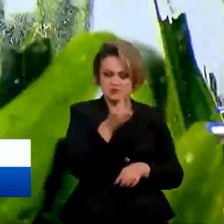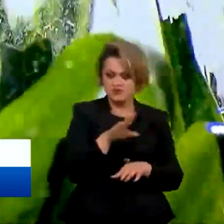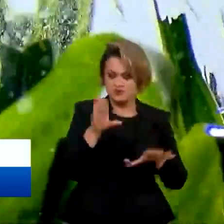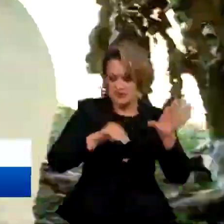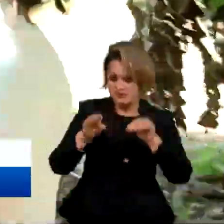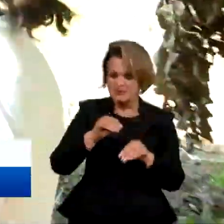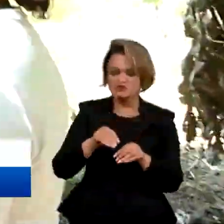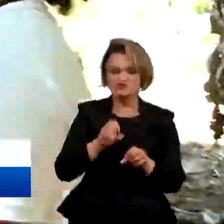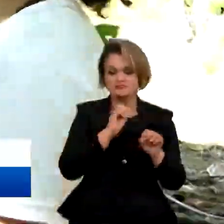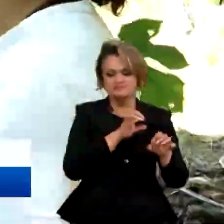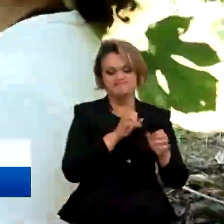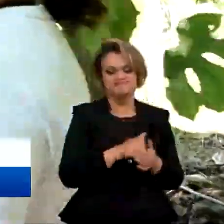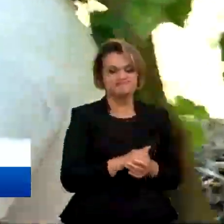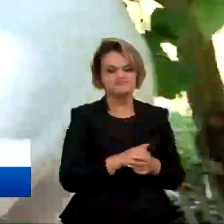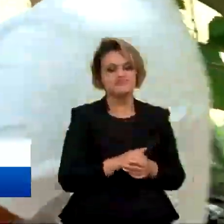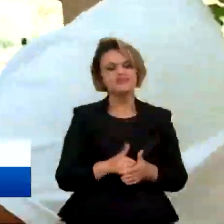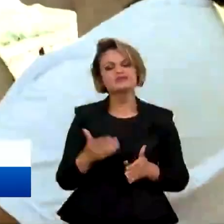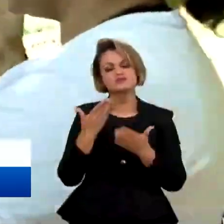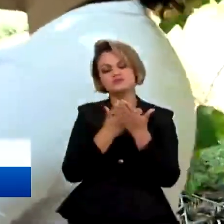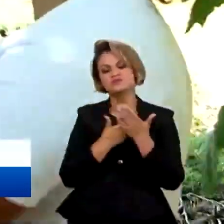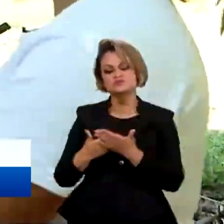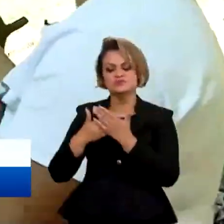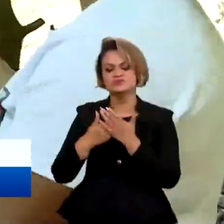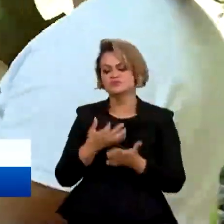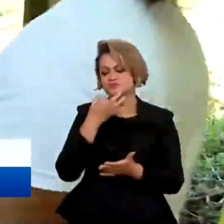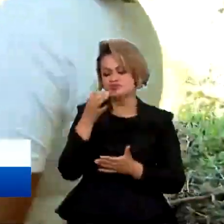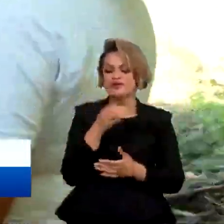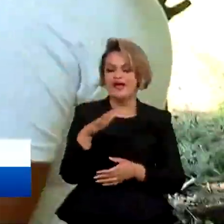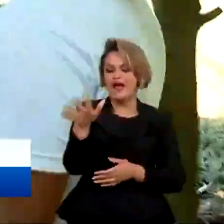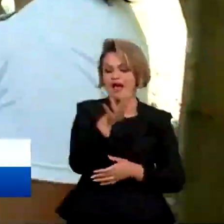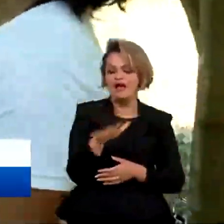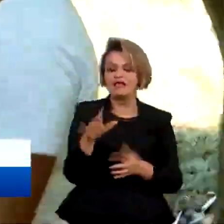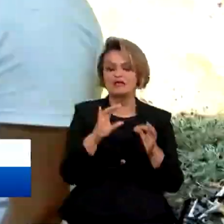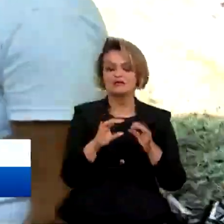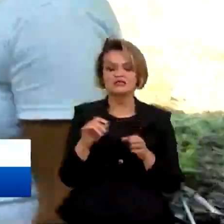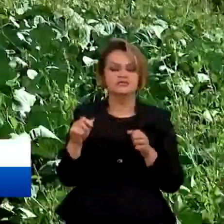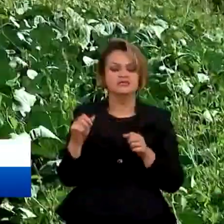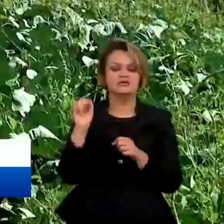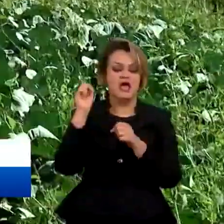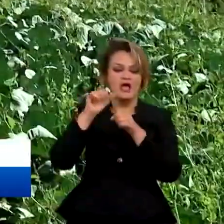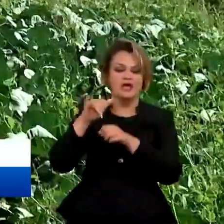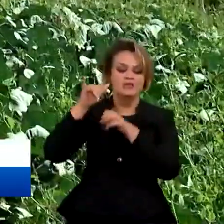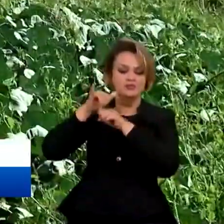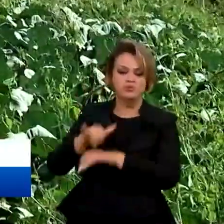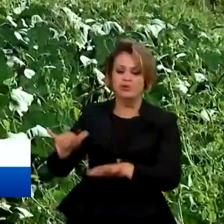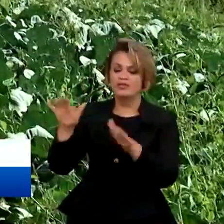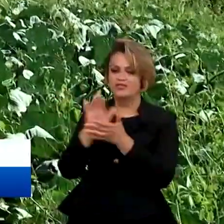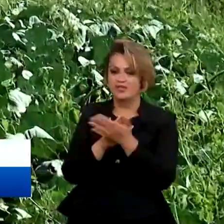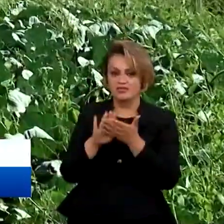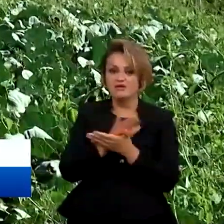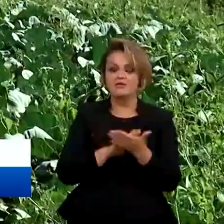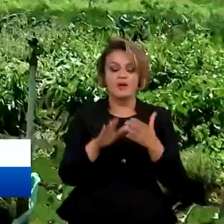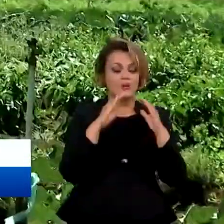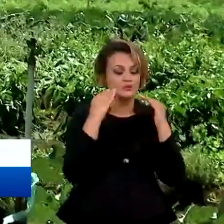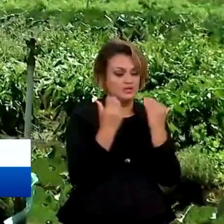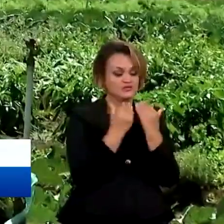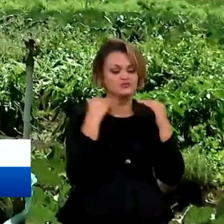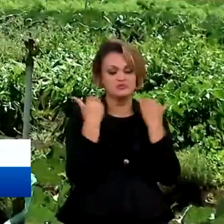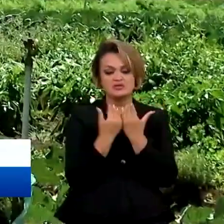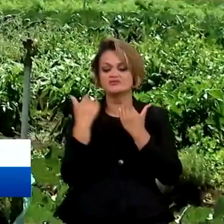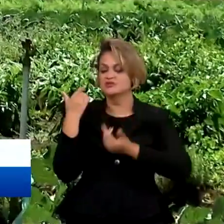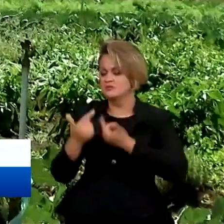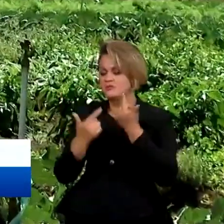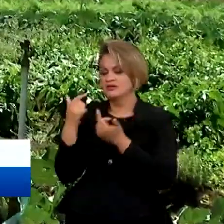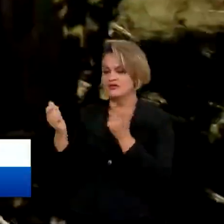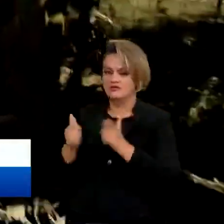desses produtos. O estudo sugere ainda a criação de áreas livres de agrotóxico para que pequenas comunidades possam produzir